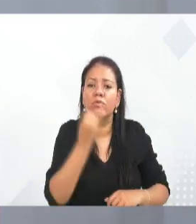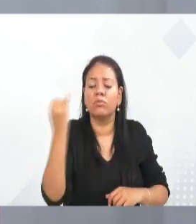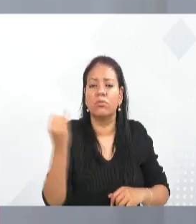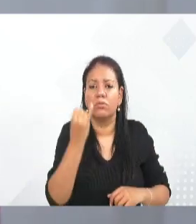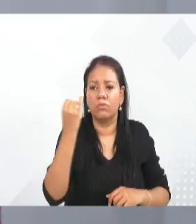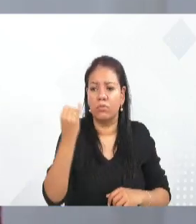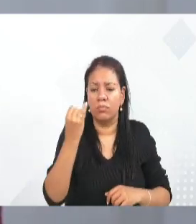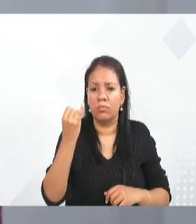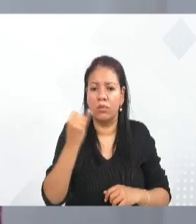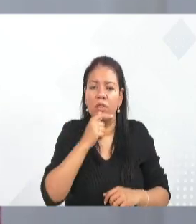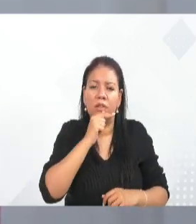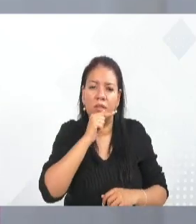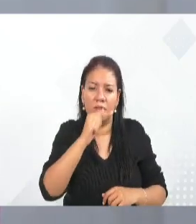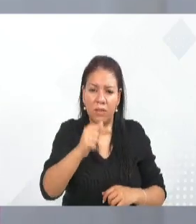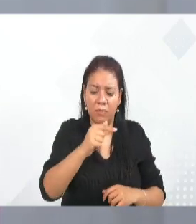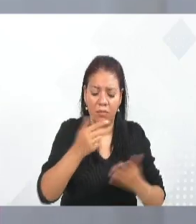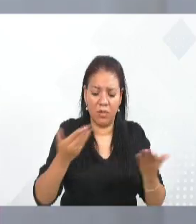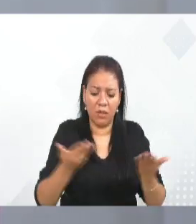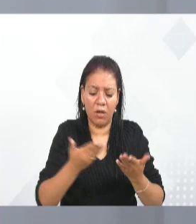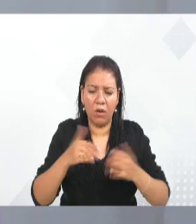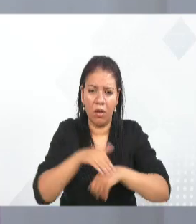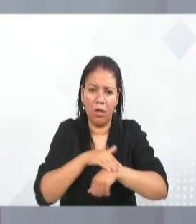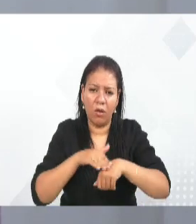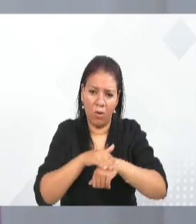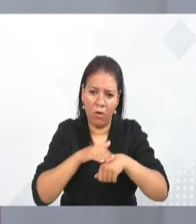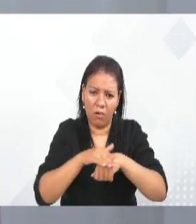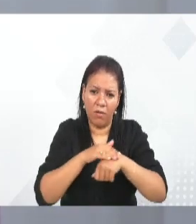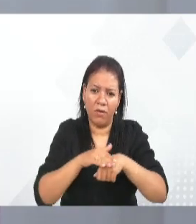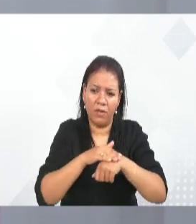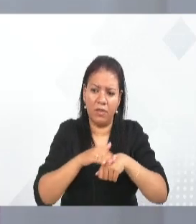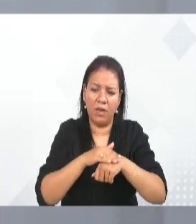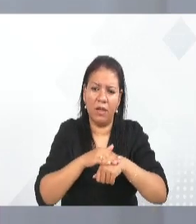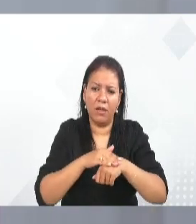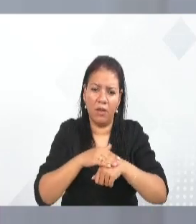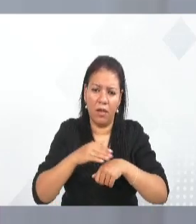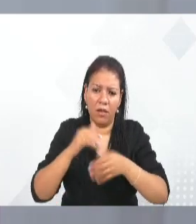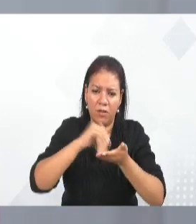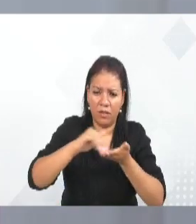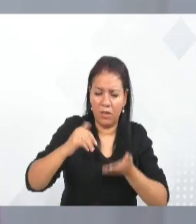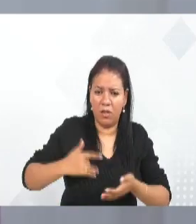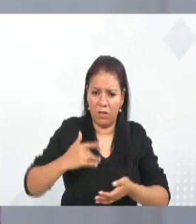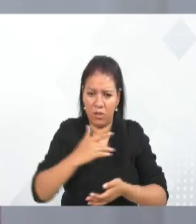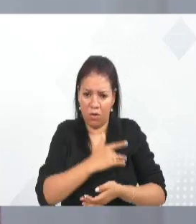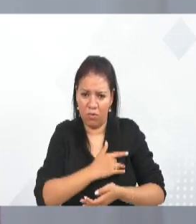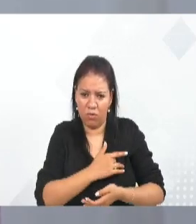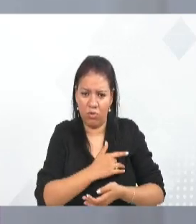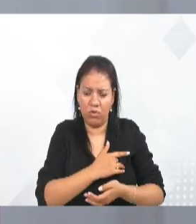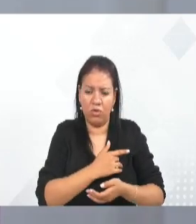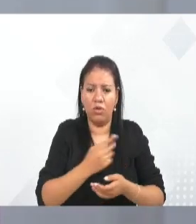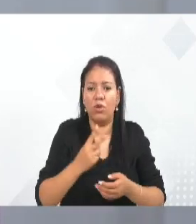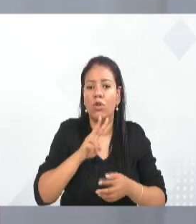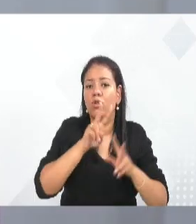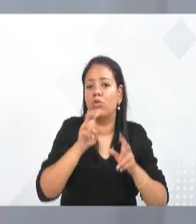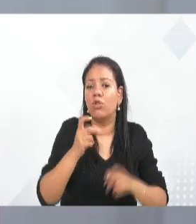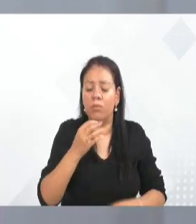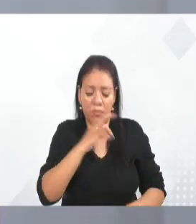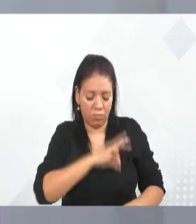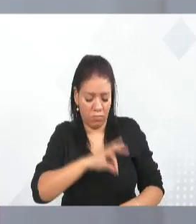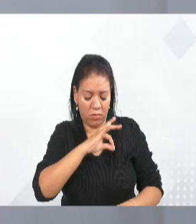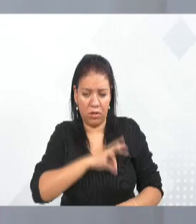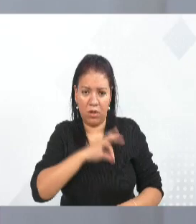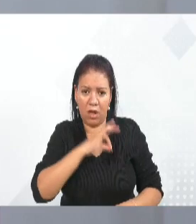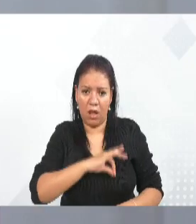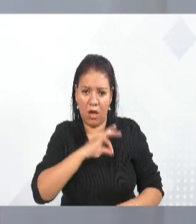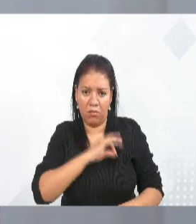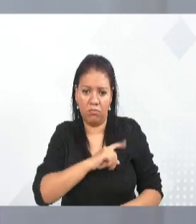conversei esta semana com secretário de saúde Dr Marcelo lazarin que é sobre o piso da enfermagem nós